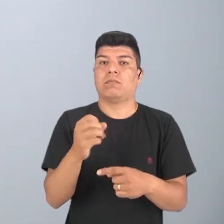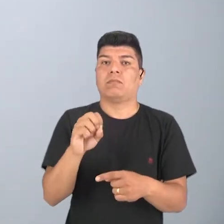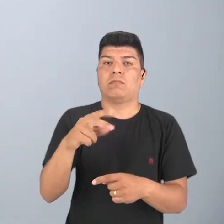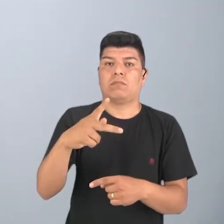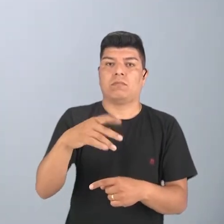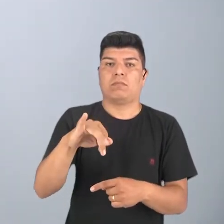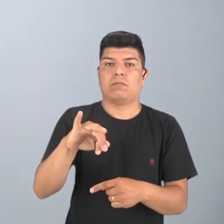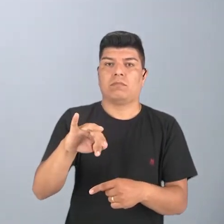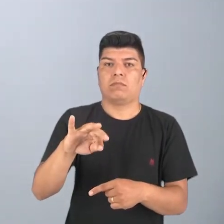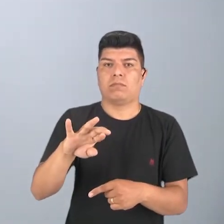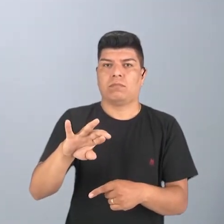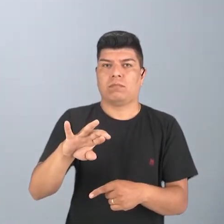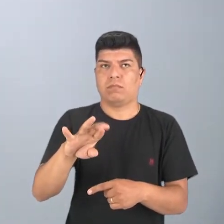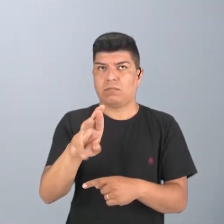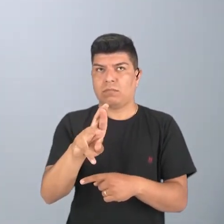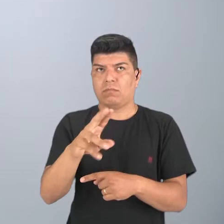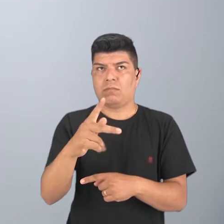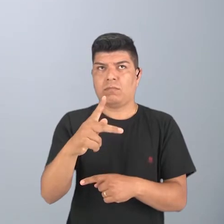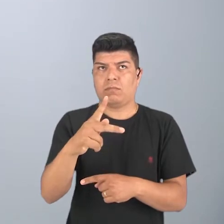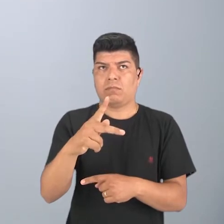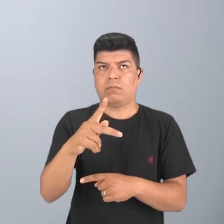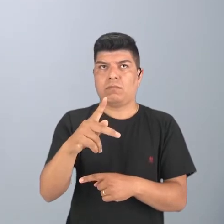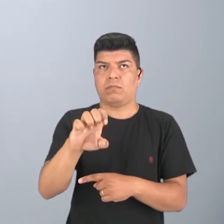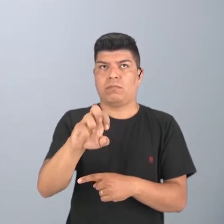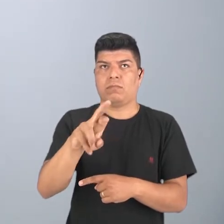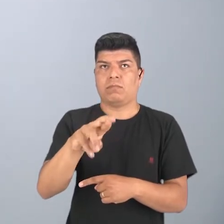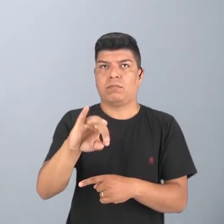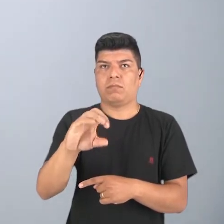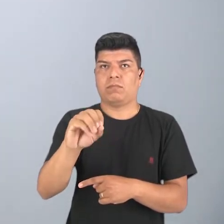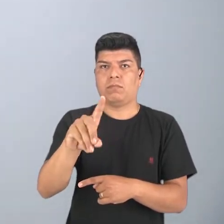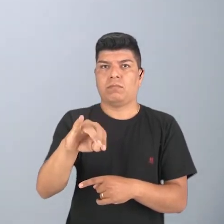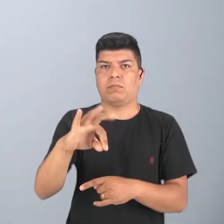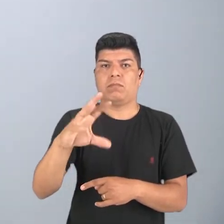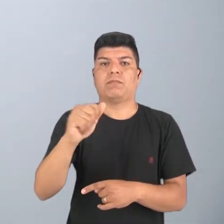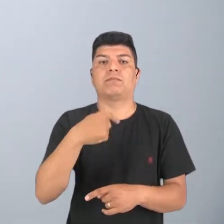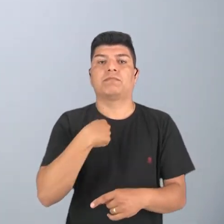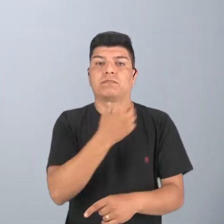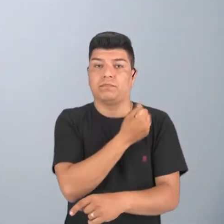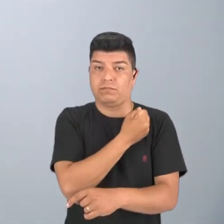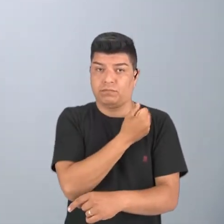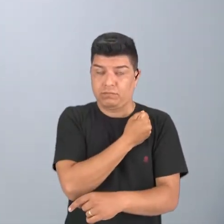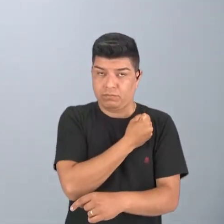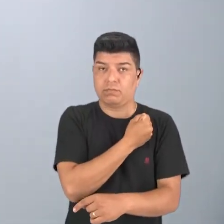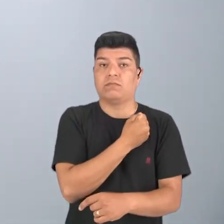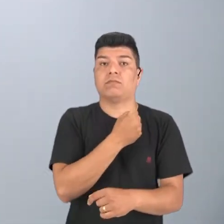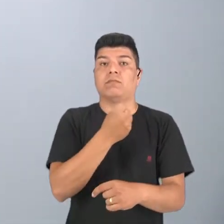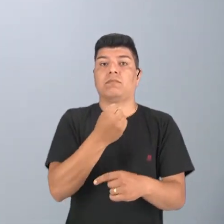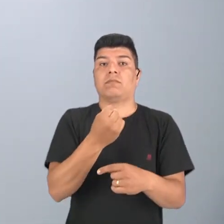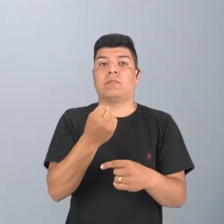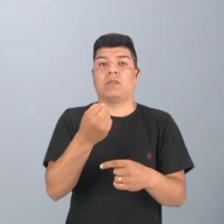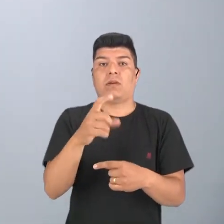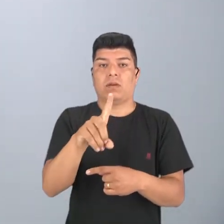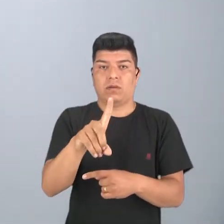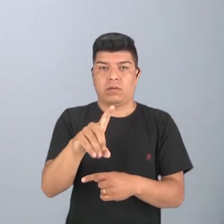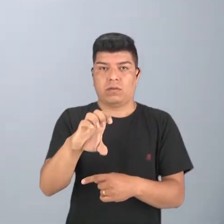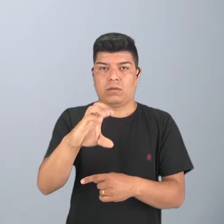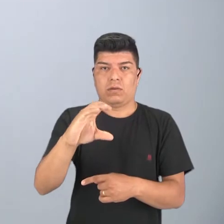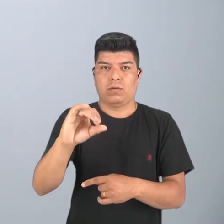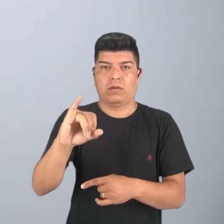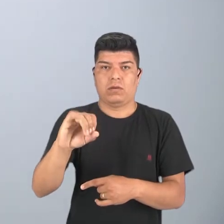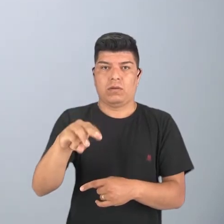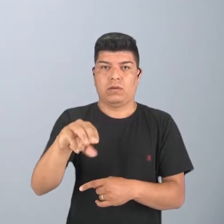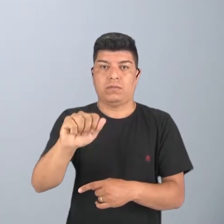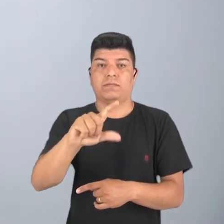periódicas. Então, a gente também pode trabalhar com números racionais na sua forma decimal exata, na sua forma